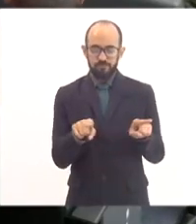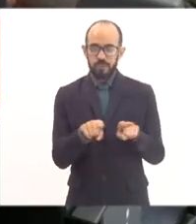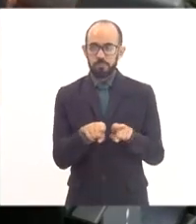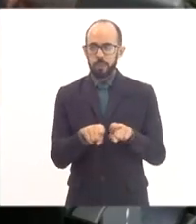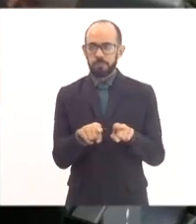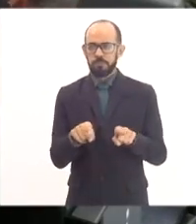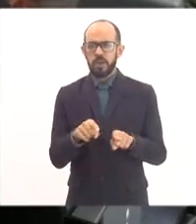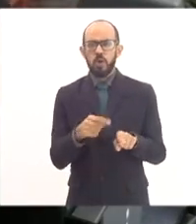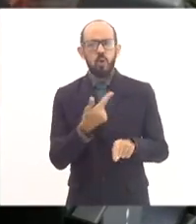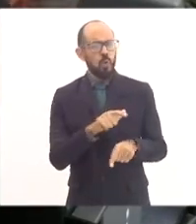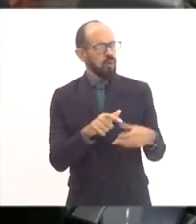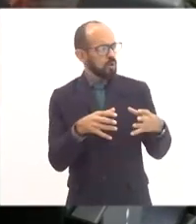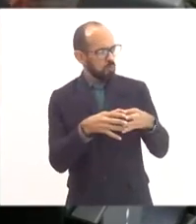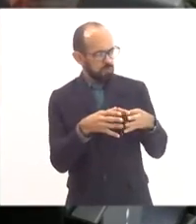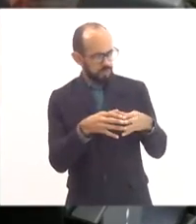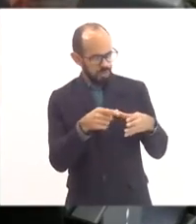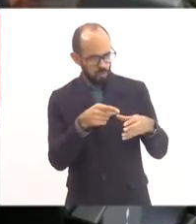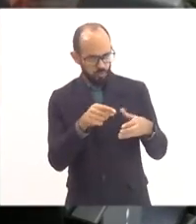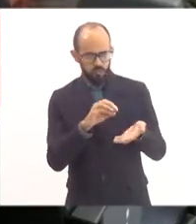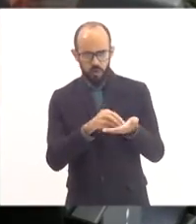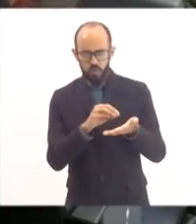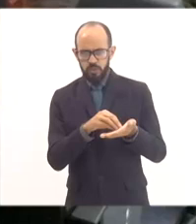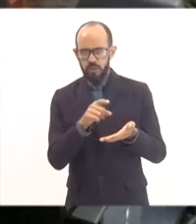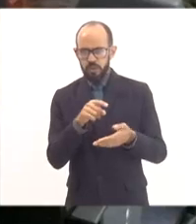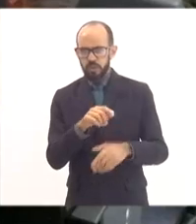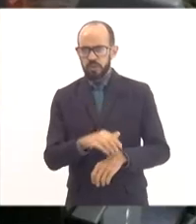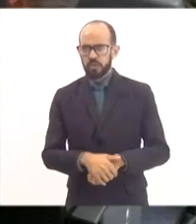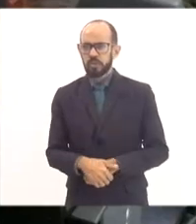contemplada no que a gente falou? Pois não.